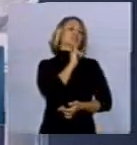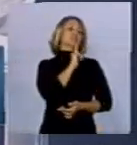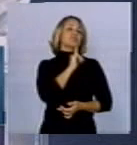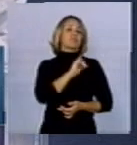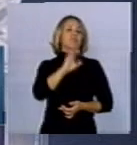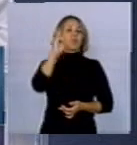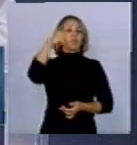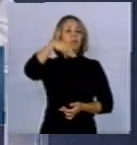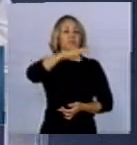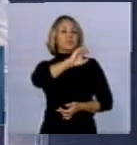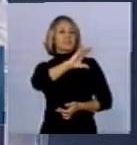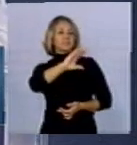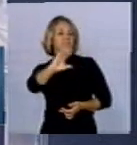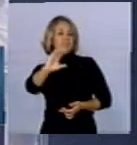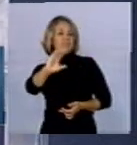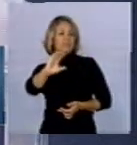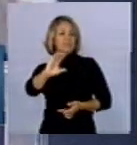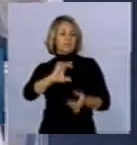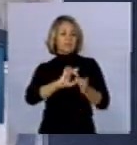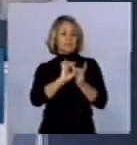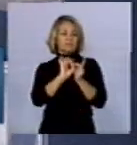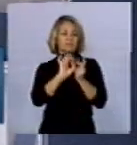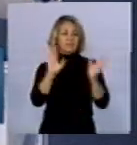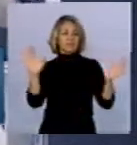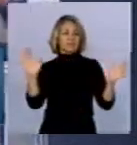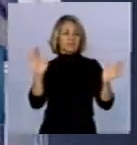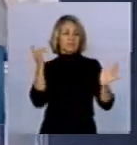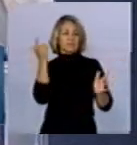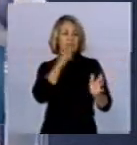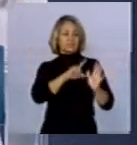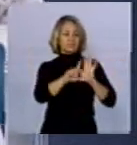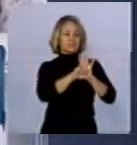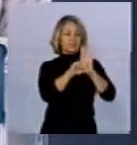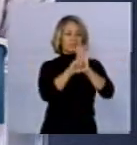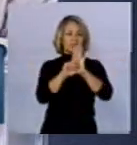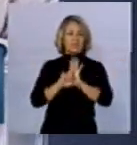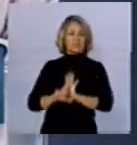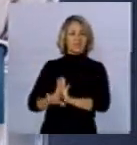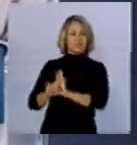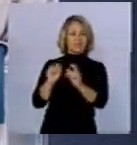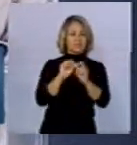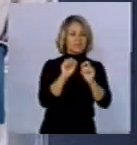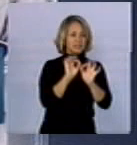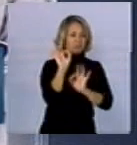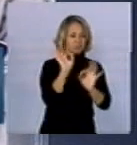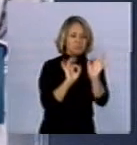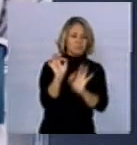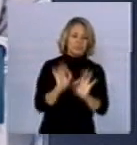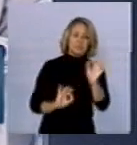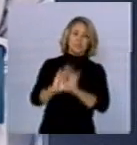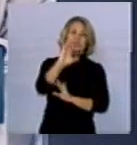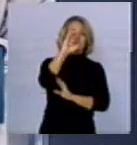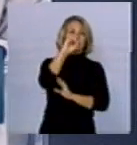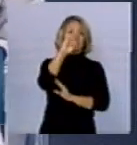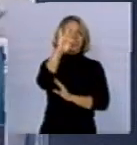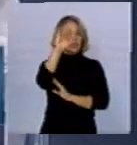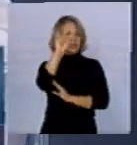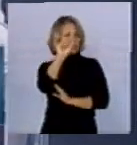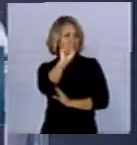OMC permissão para as leis fazer o sistema de cotas